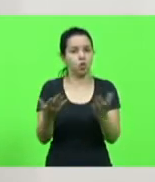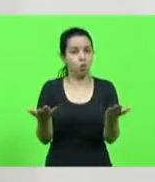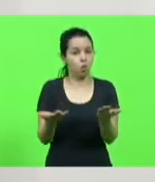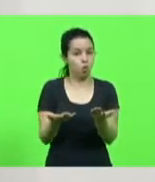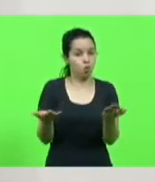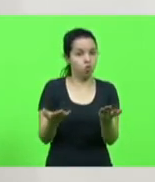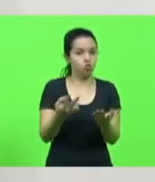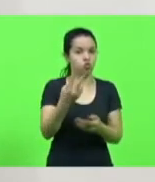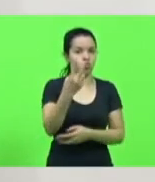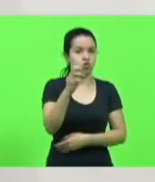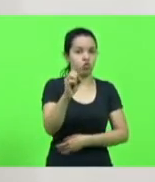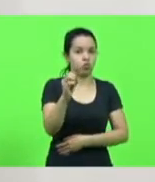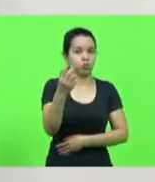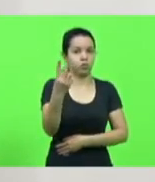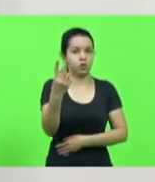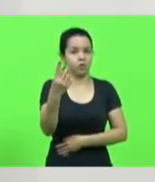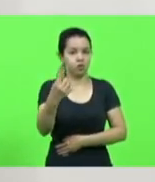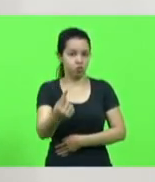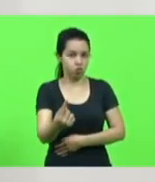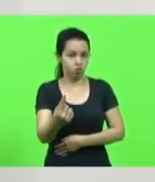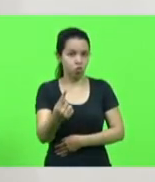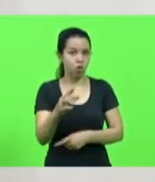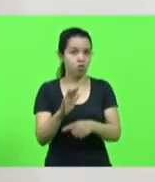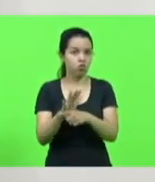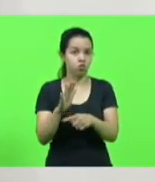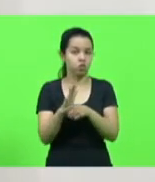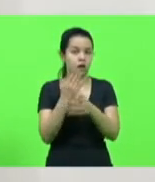2021, está alimentando até